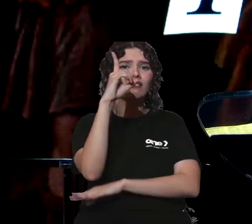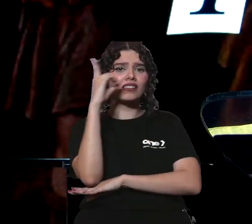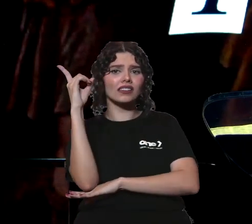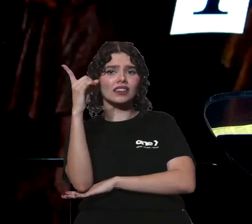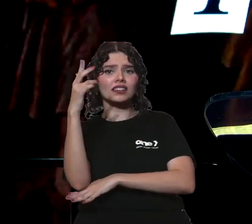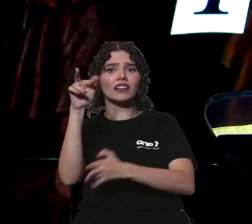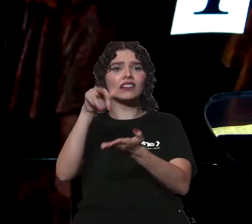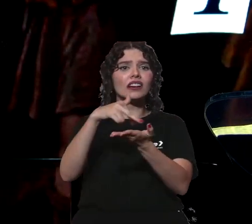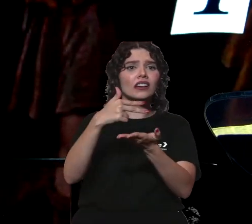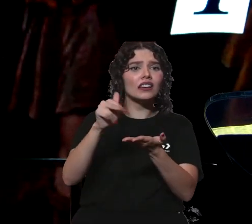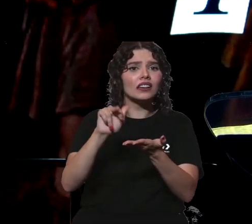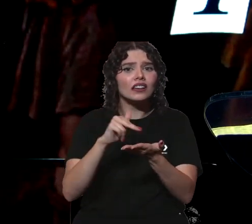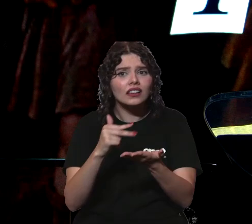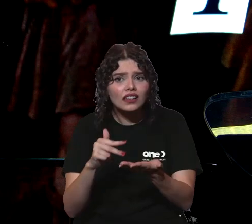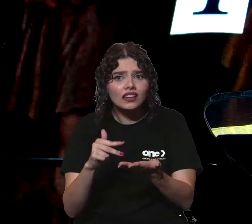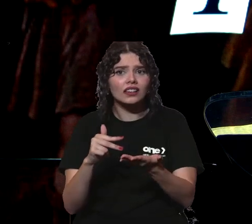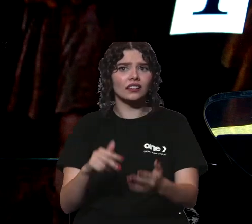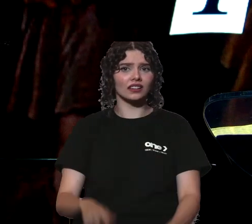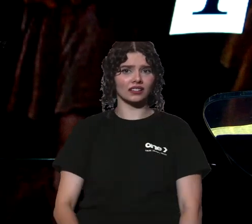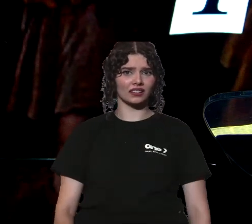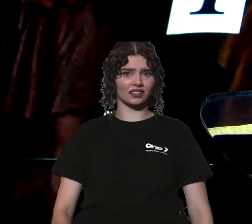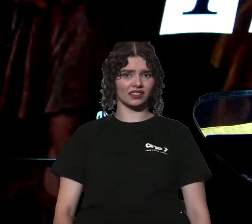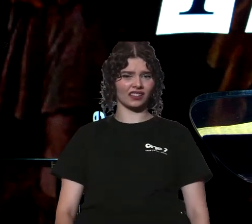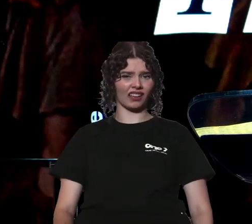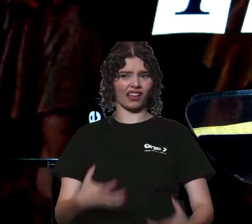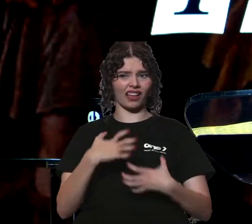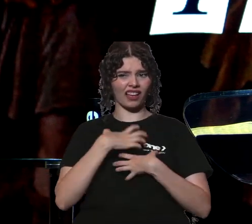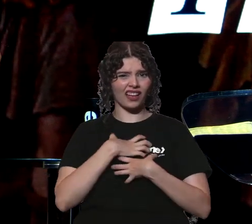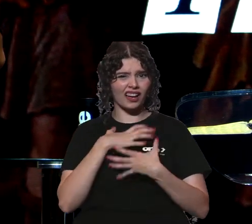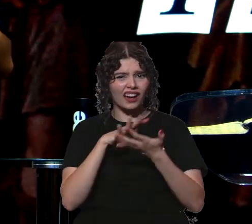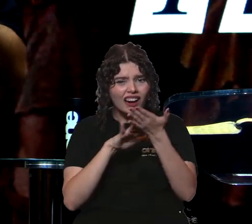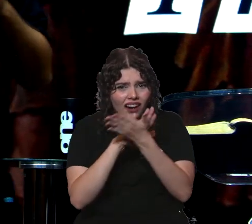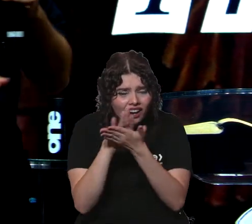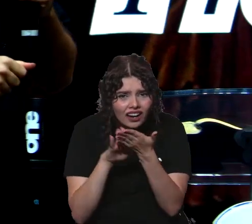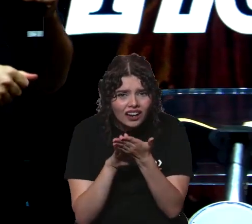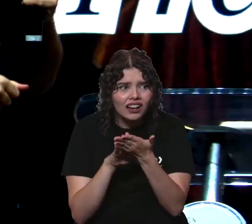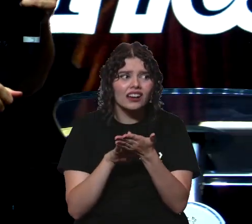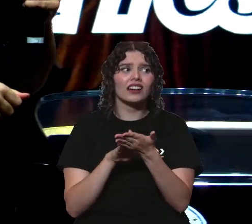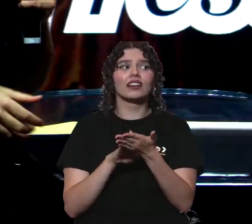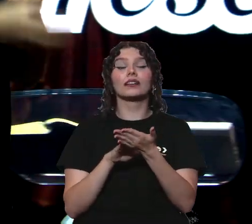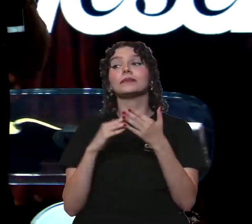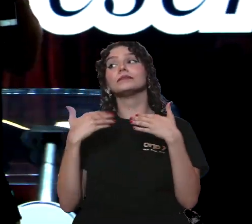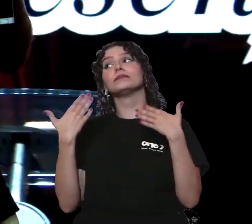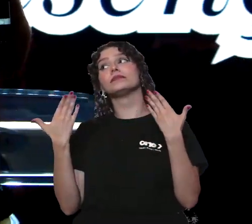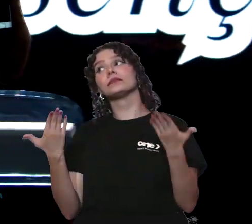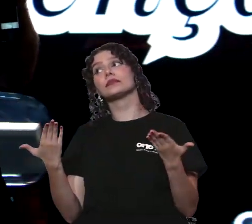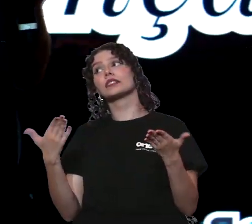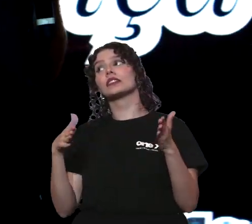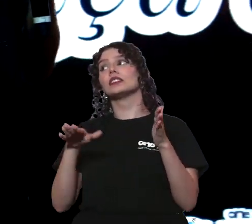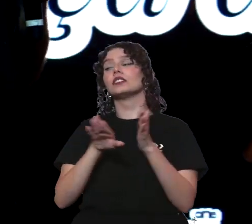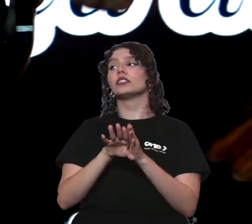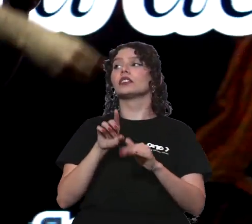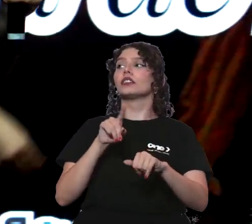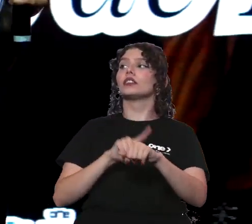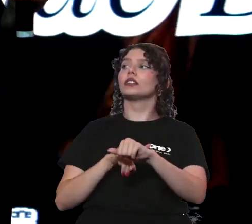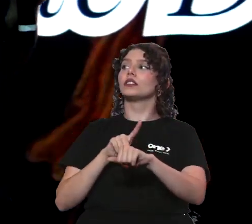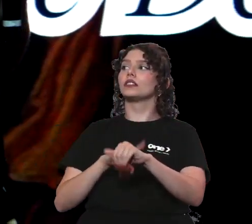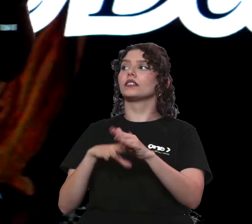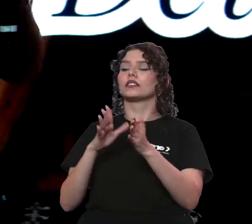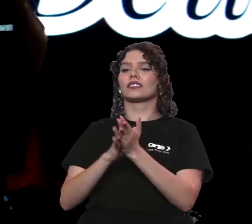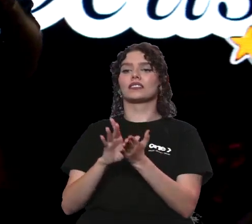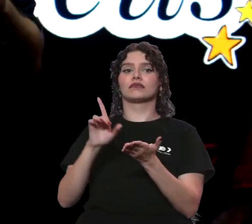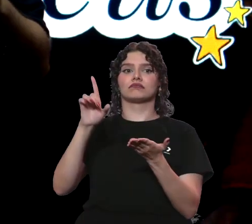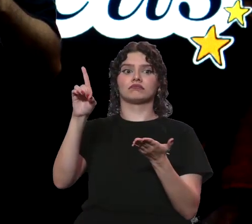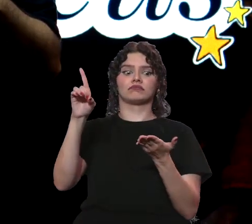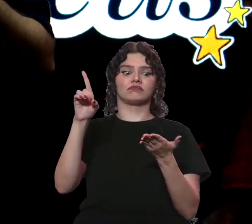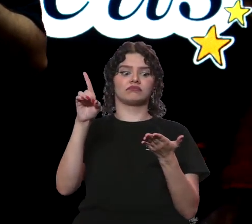Ela foi insensível à presença de Deus. Mas aí chega aquele momento que quando você está lendo a Bíblia, você